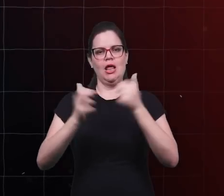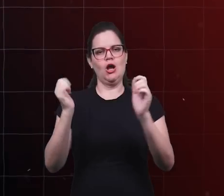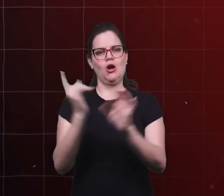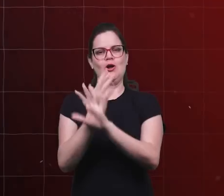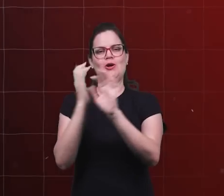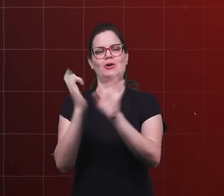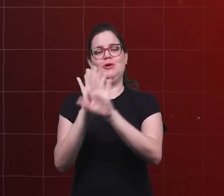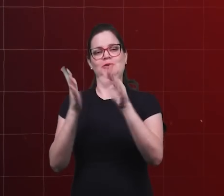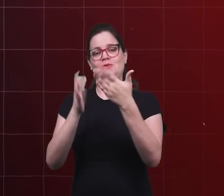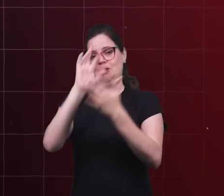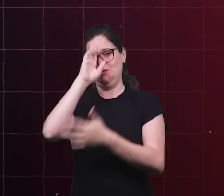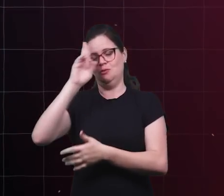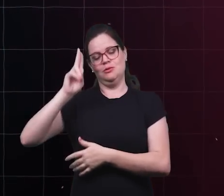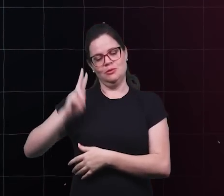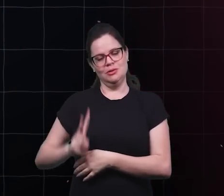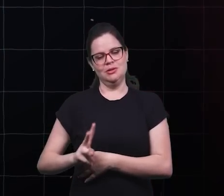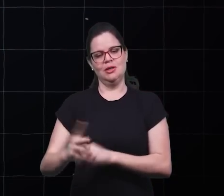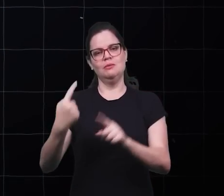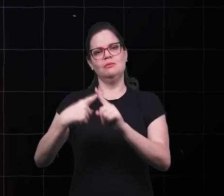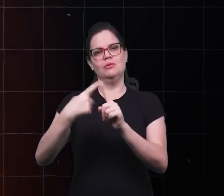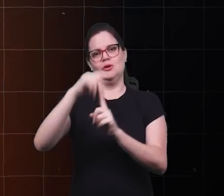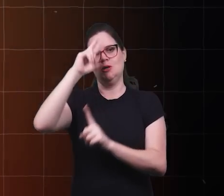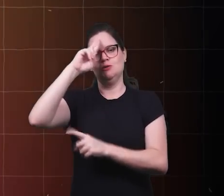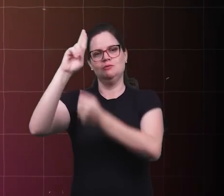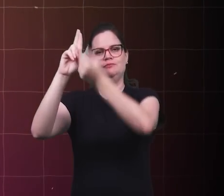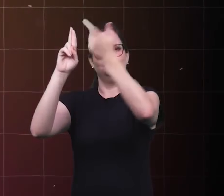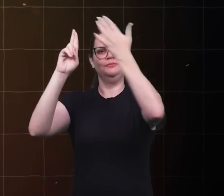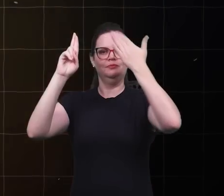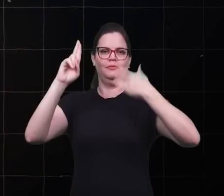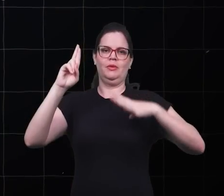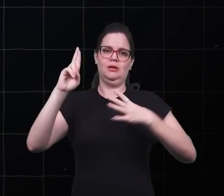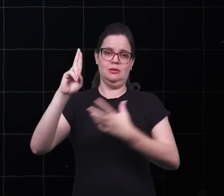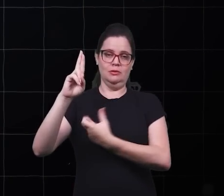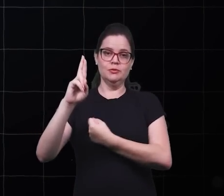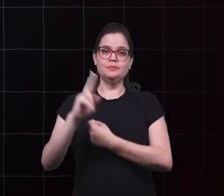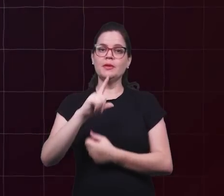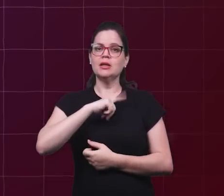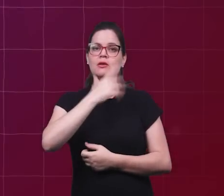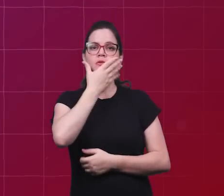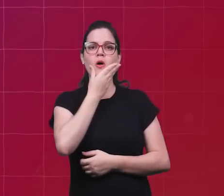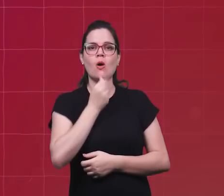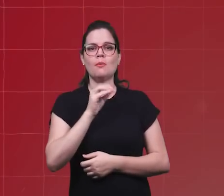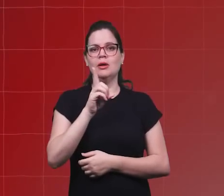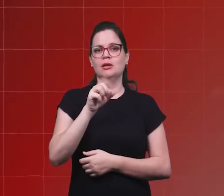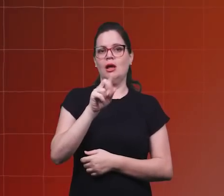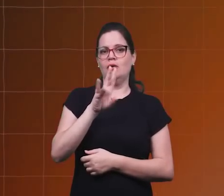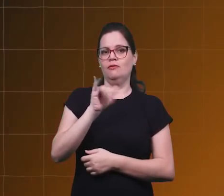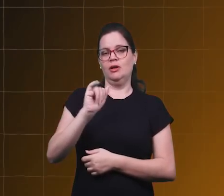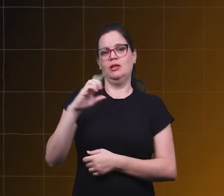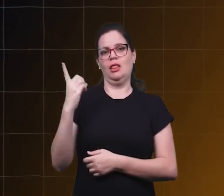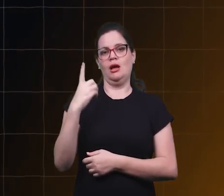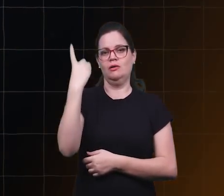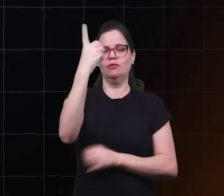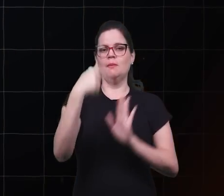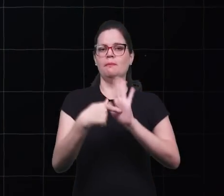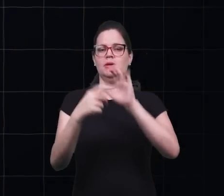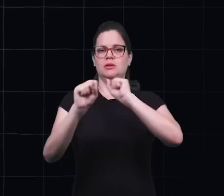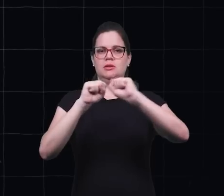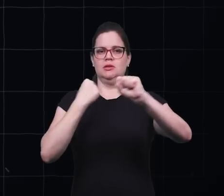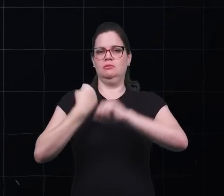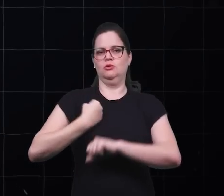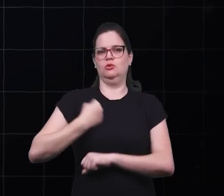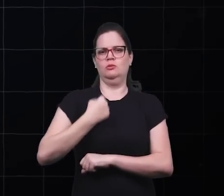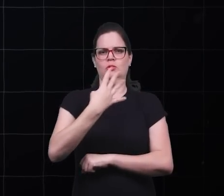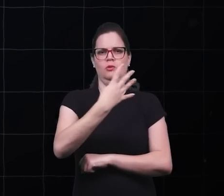sempre o seu santo nome pela salvação. Davi falava isso no Salmos 42:5. Por